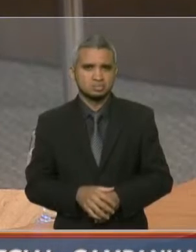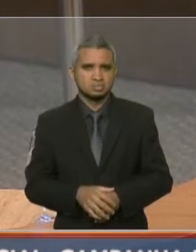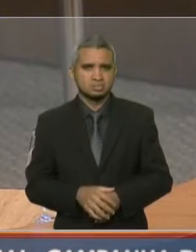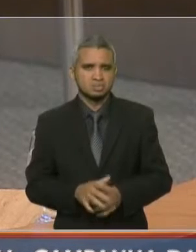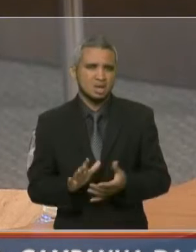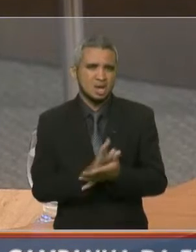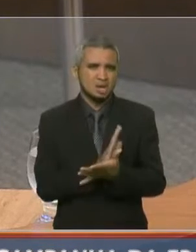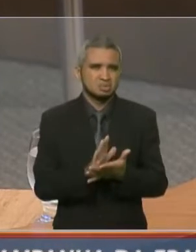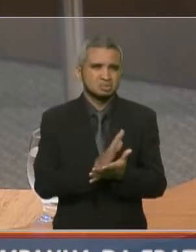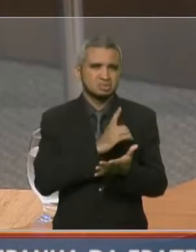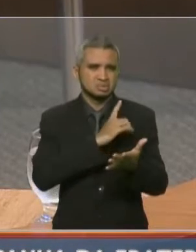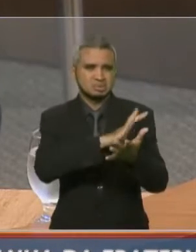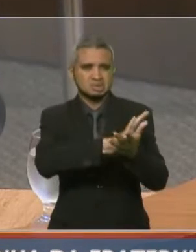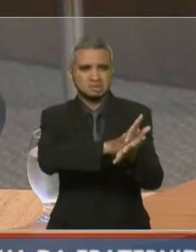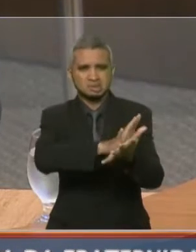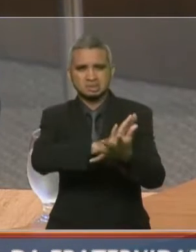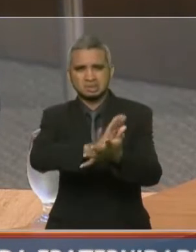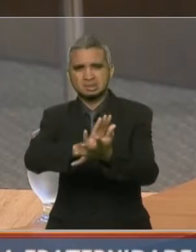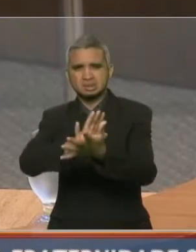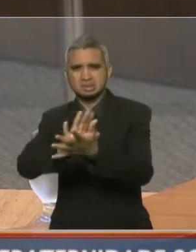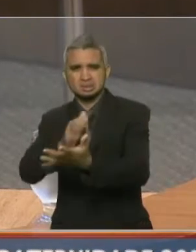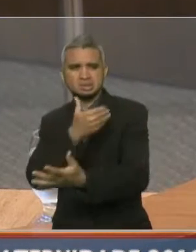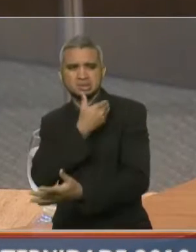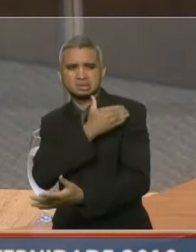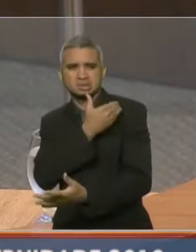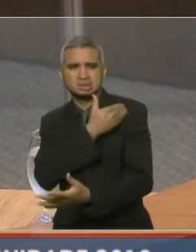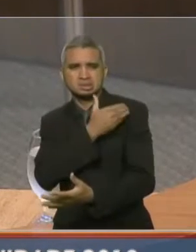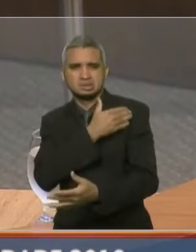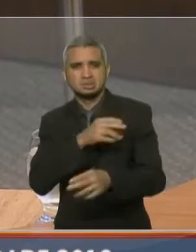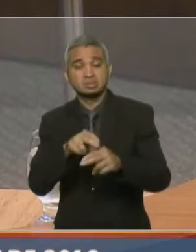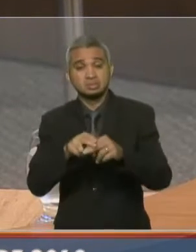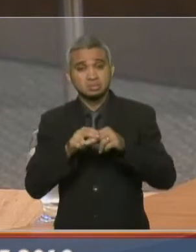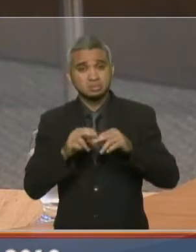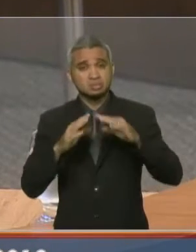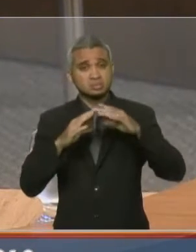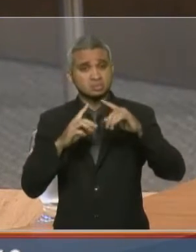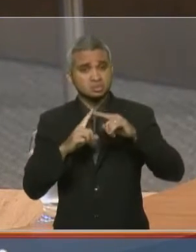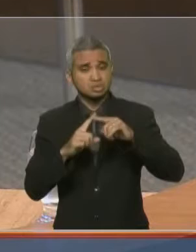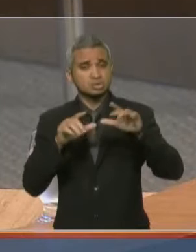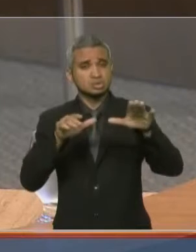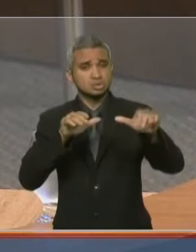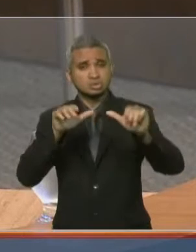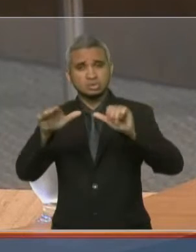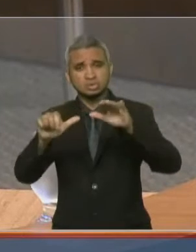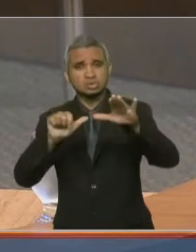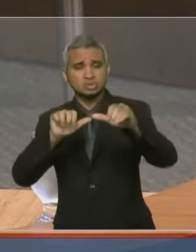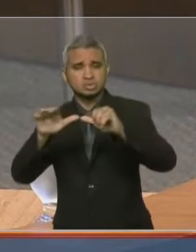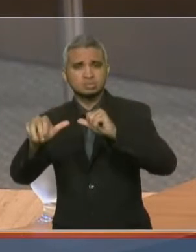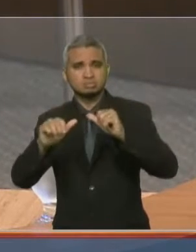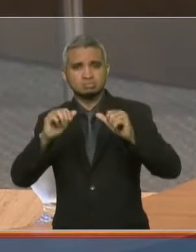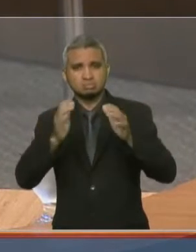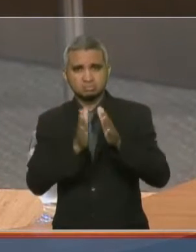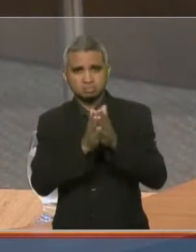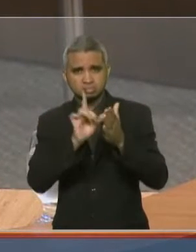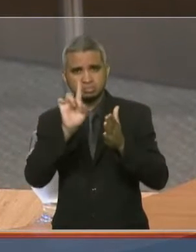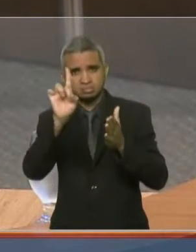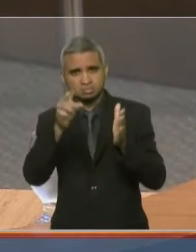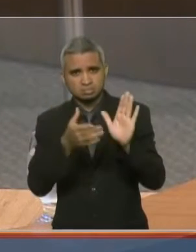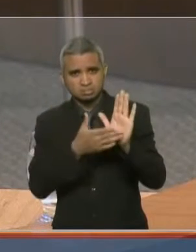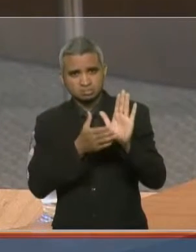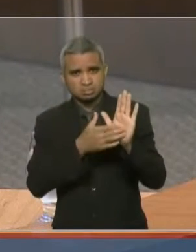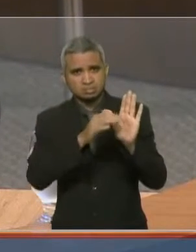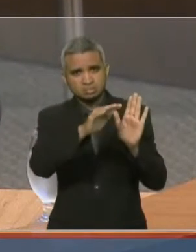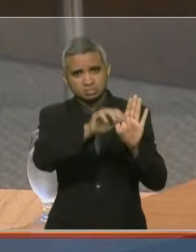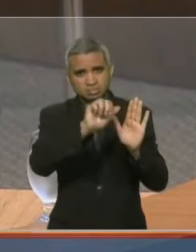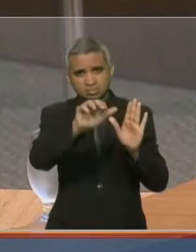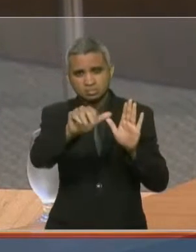E a Igreja está fazendo esta convocação. À luz da palavra de Deus, à luz da